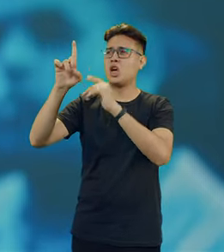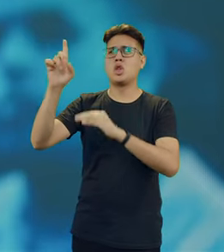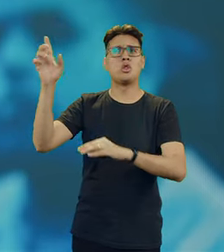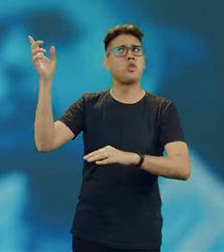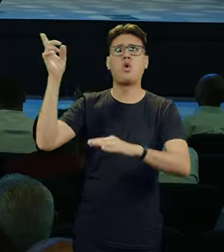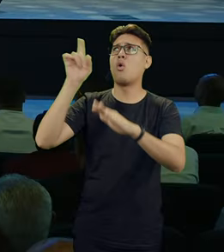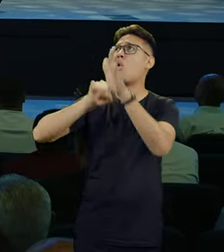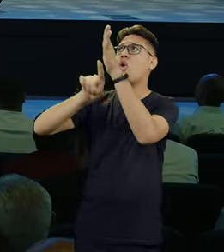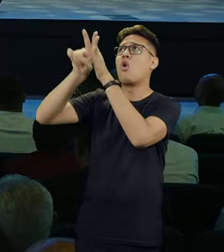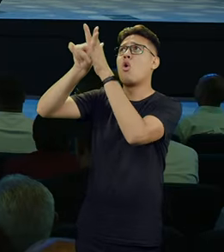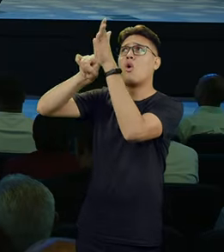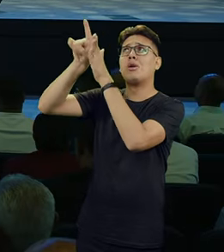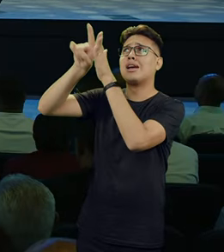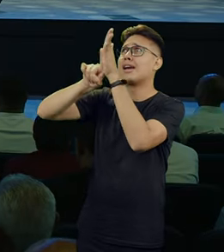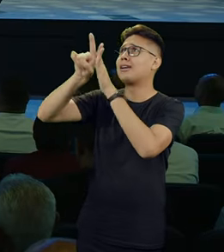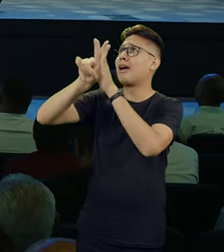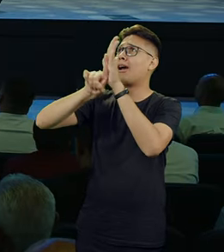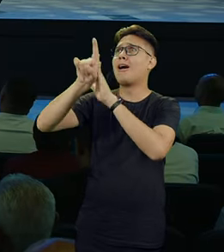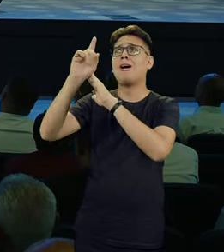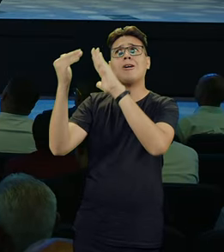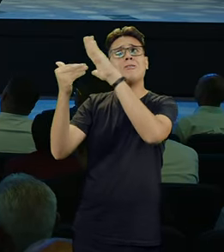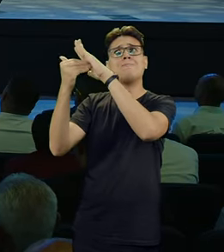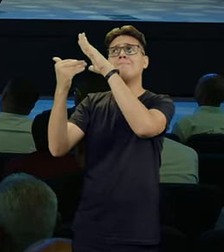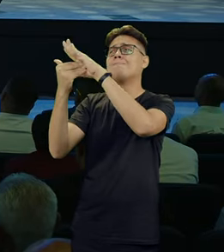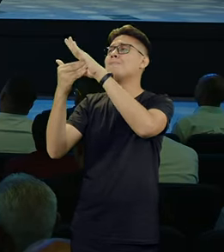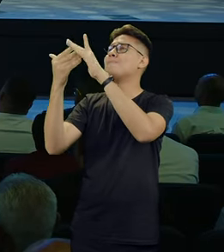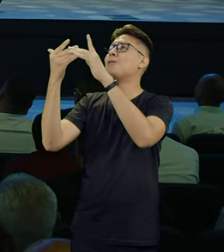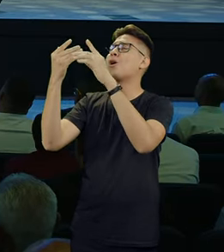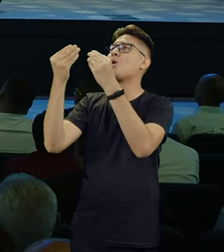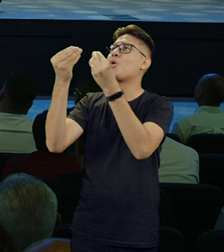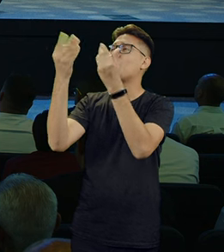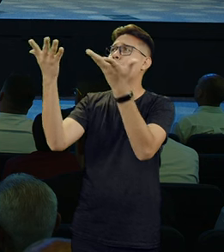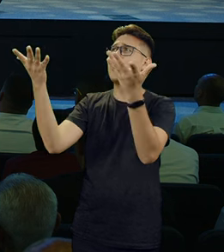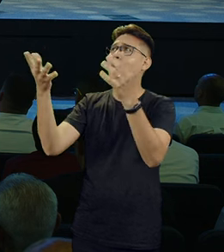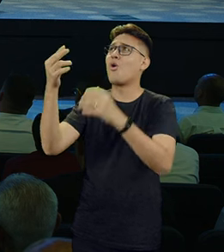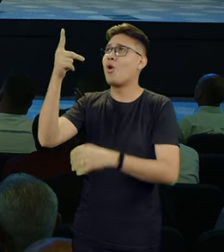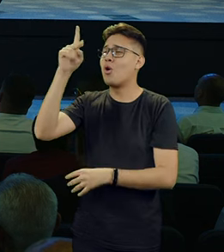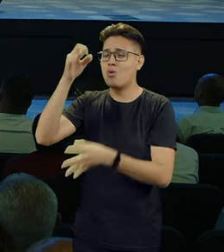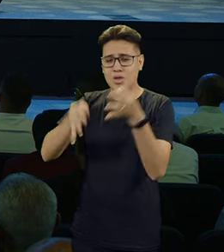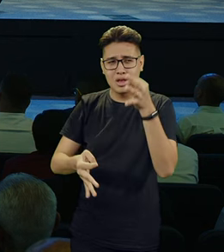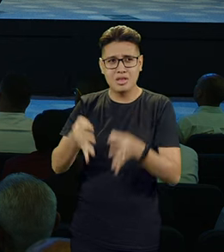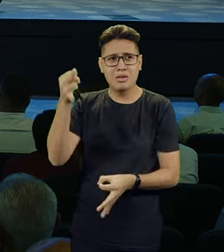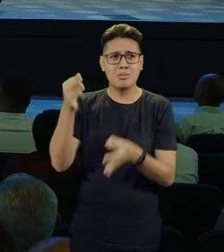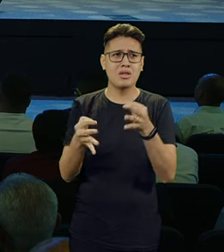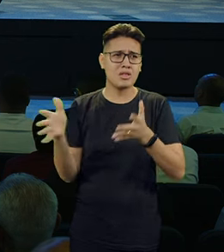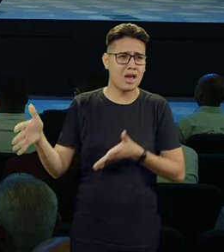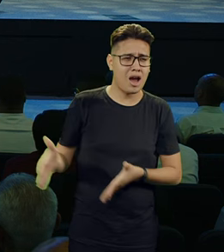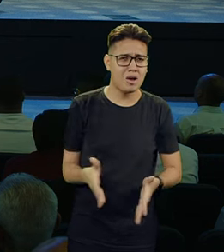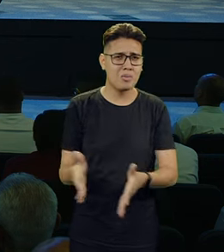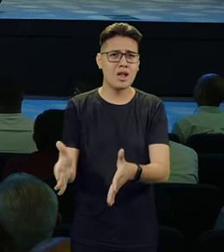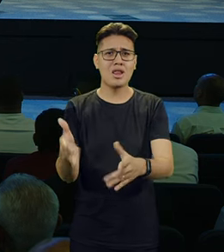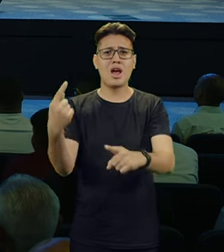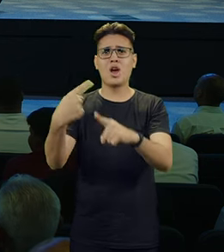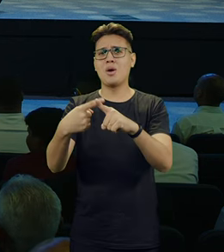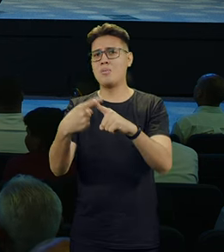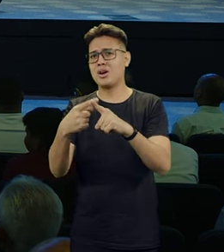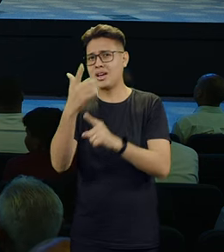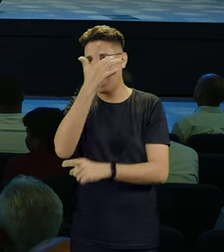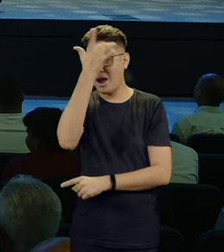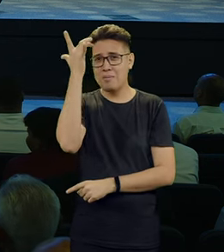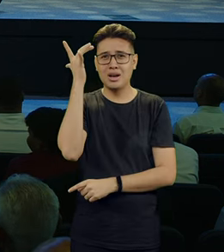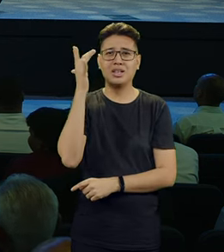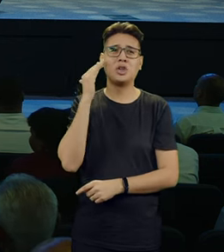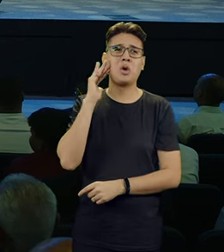insondáveis são os teus juízos e quão inescrutáveis os teus caminhos. Porque quem compreendeu